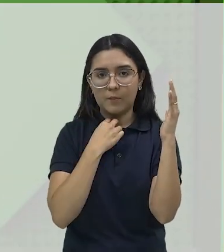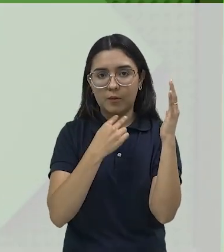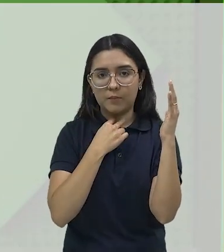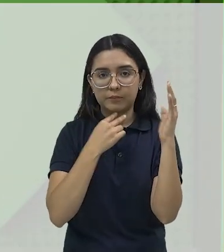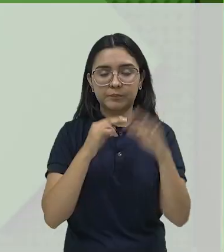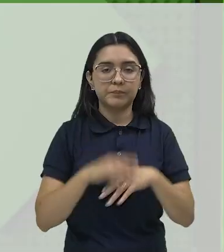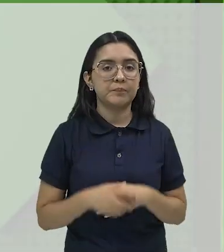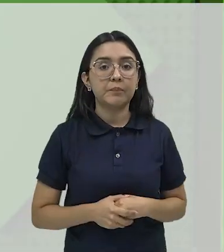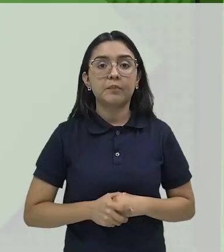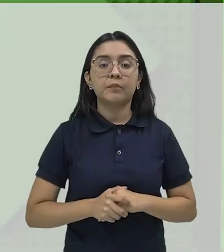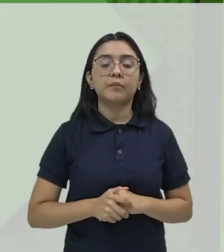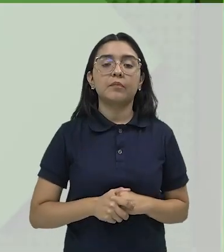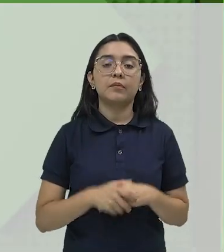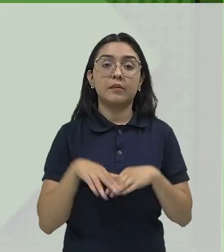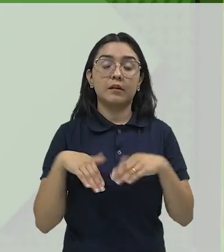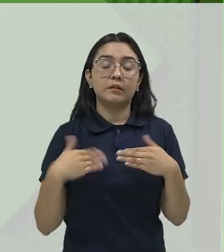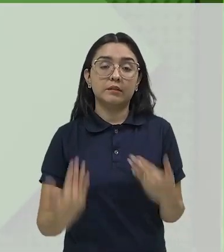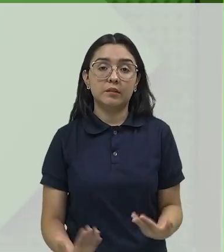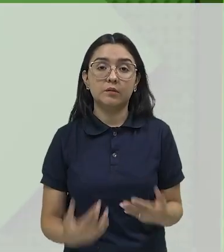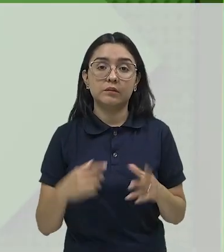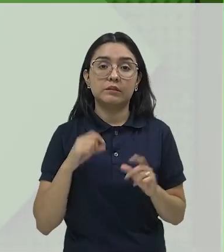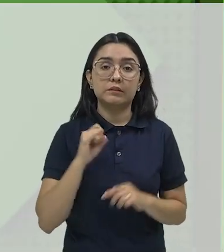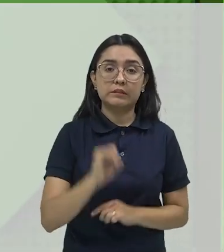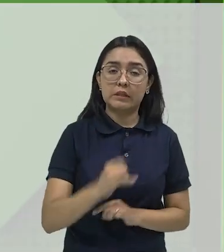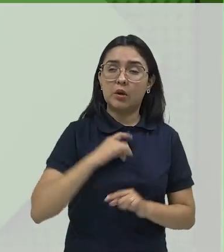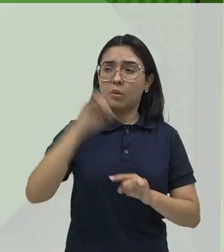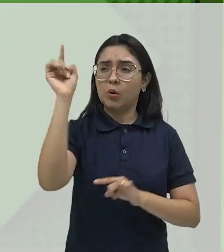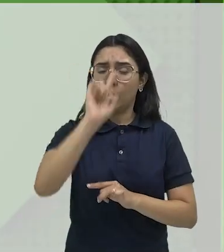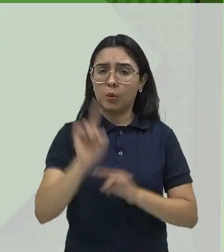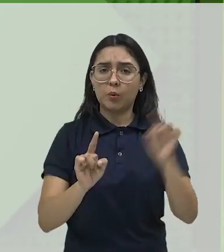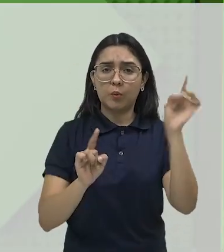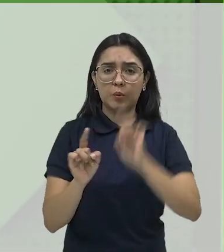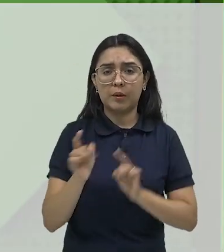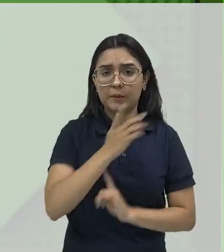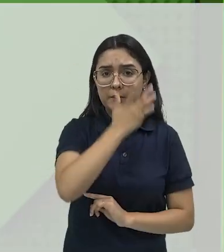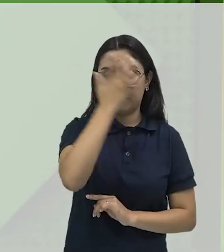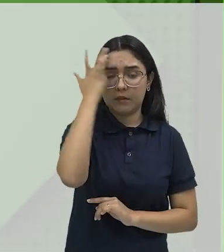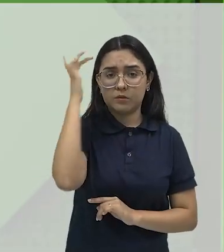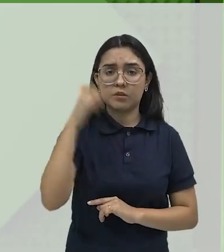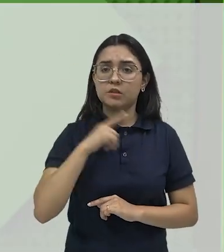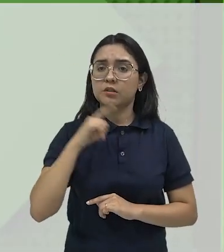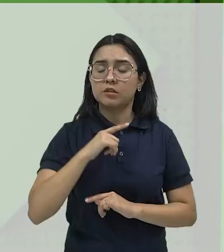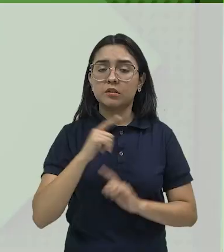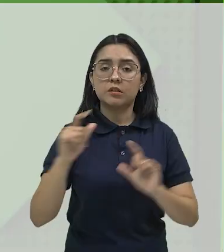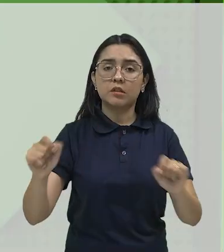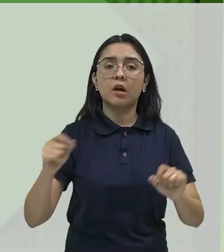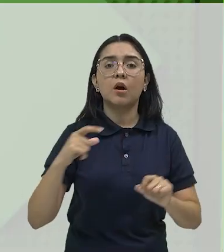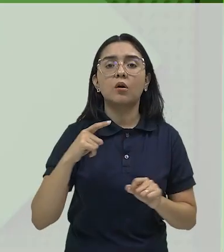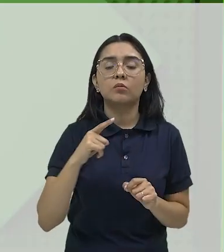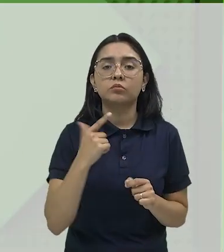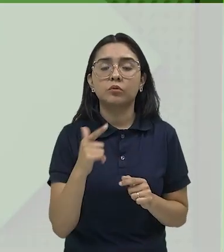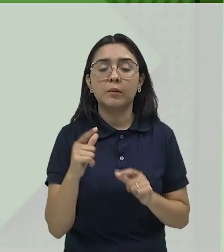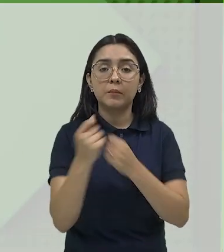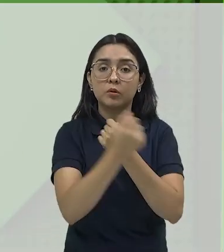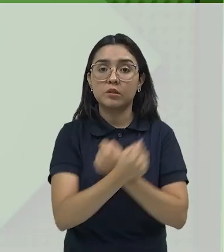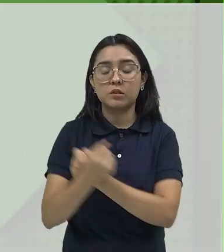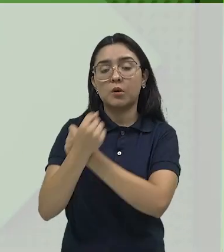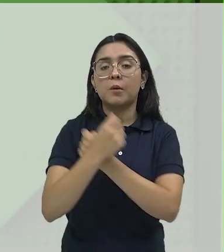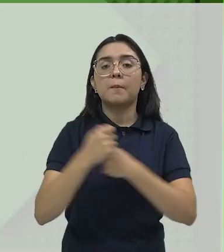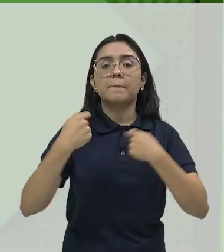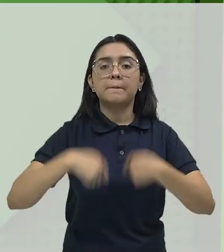certo? Nesses casos, nesse momento de muitos raios, onde as pessoas estão vulneráveis, elas precisam